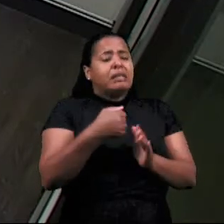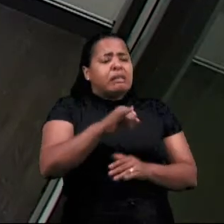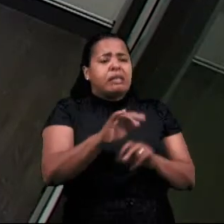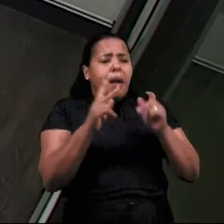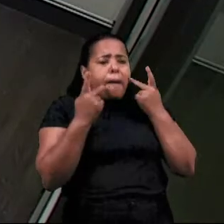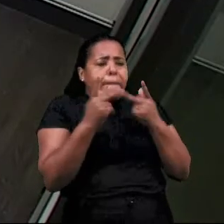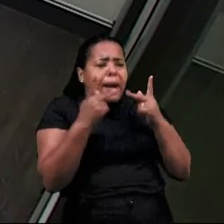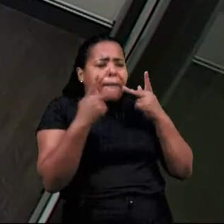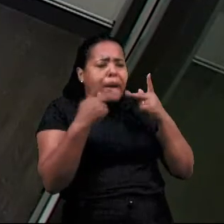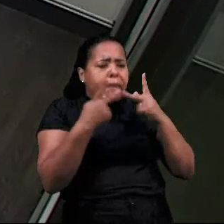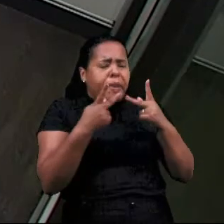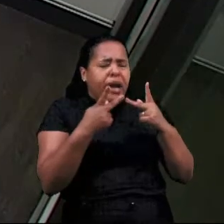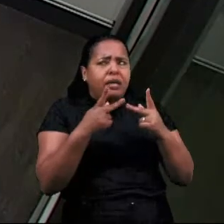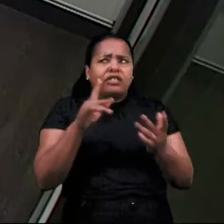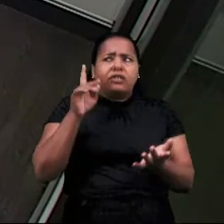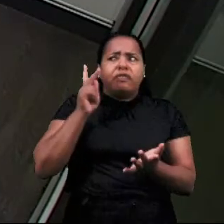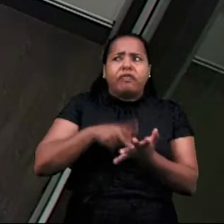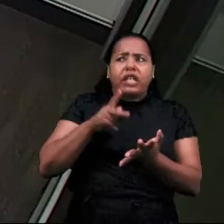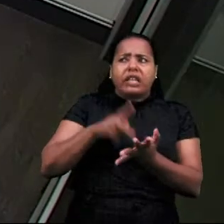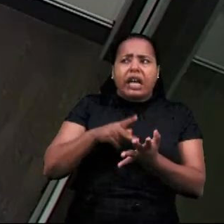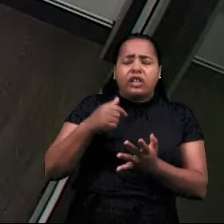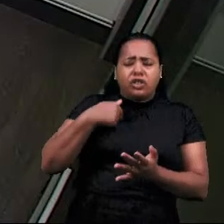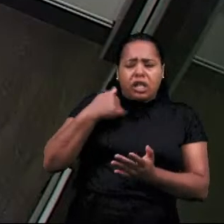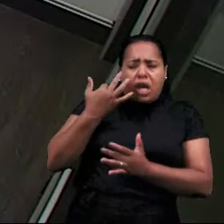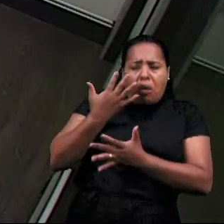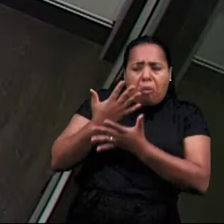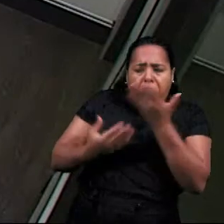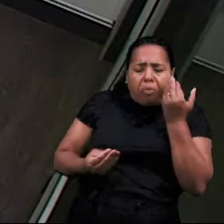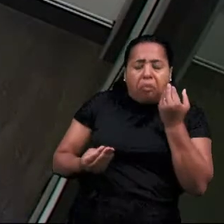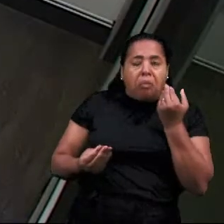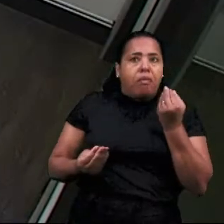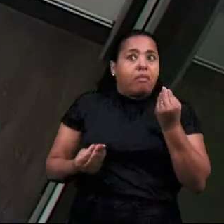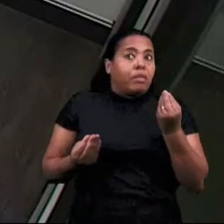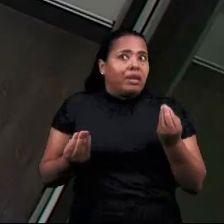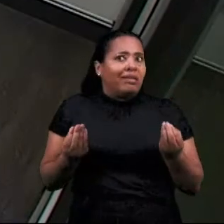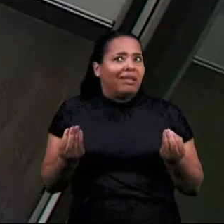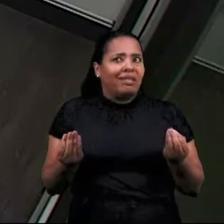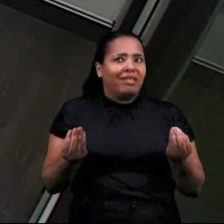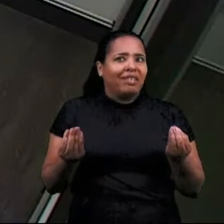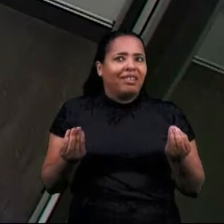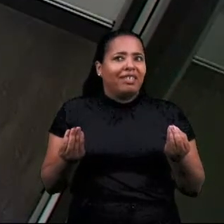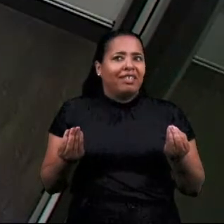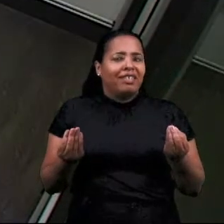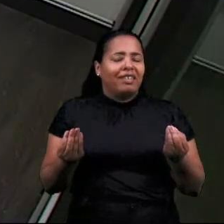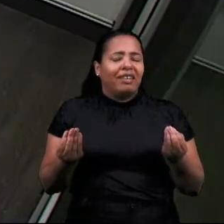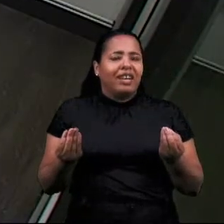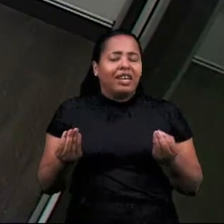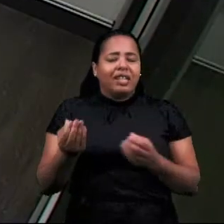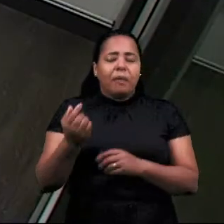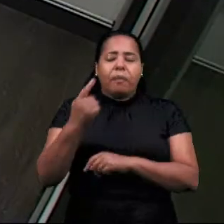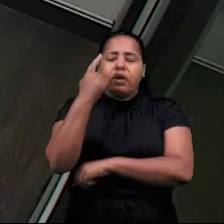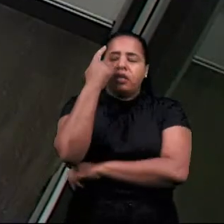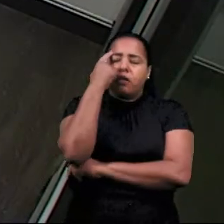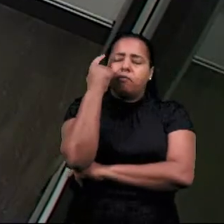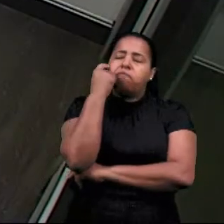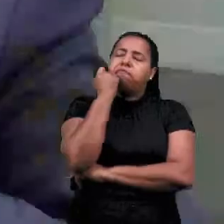pregando existir e eu estiver perdendo isto? Uhum. E de repente o meu próximo passo foi indagar a